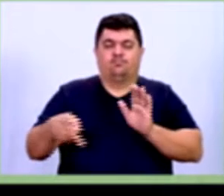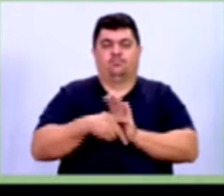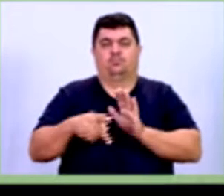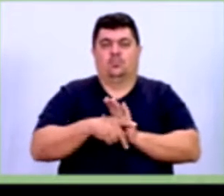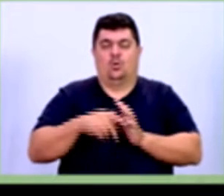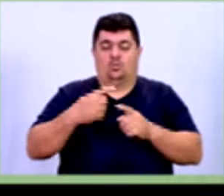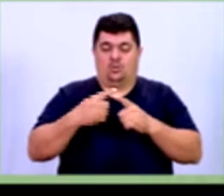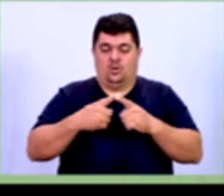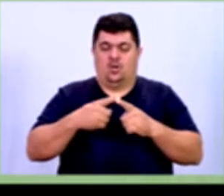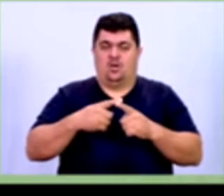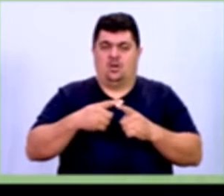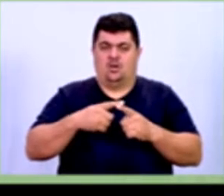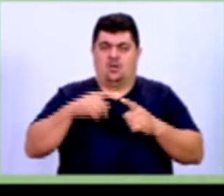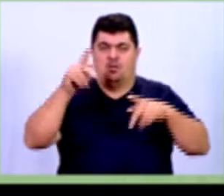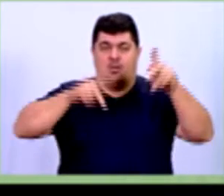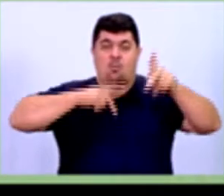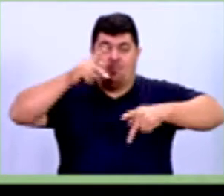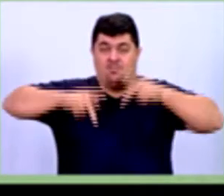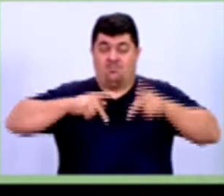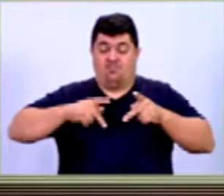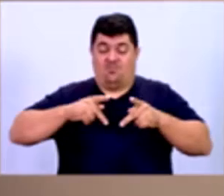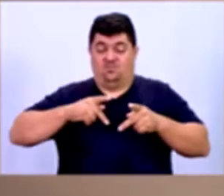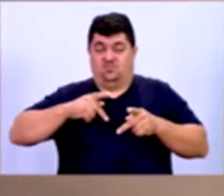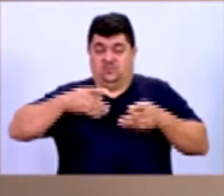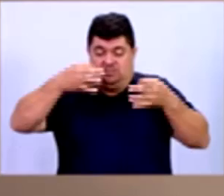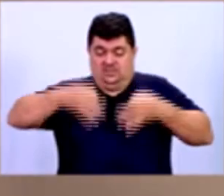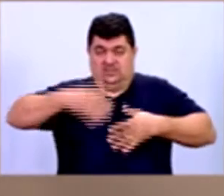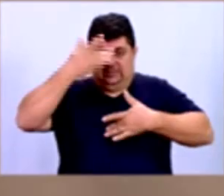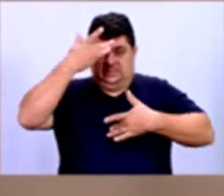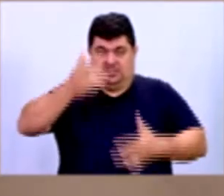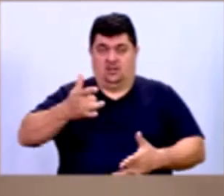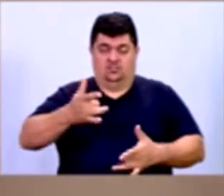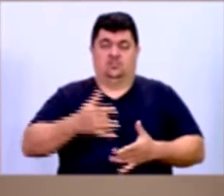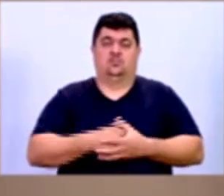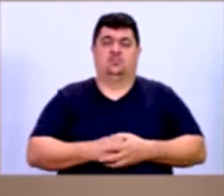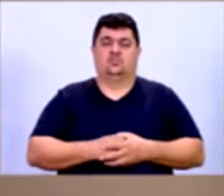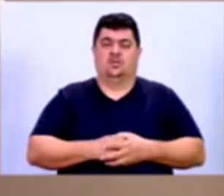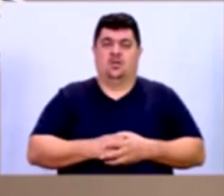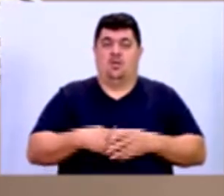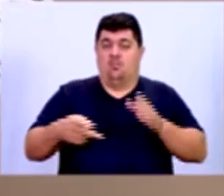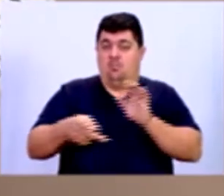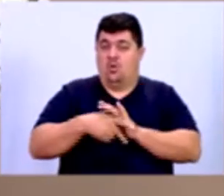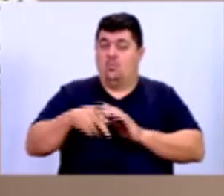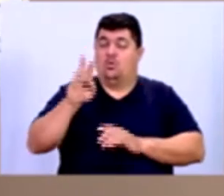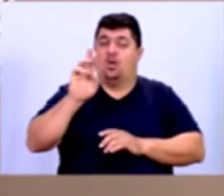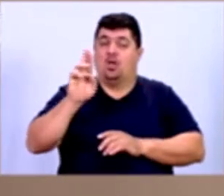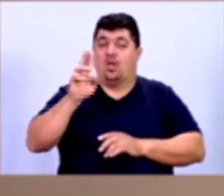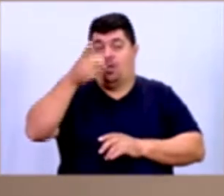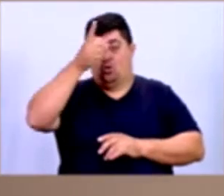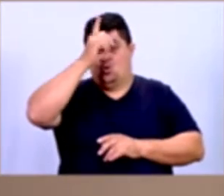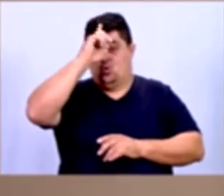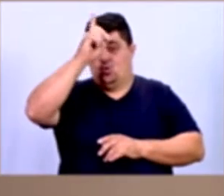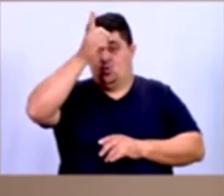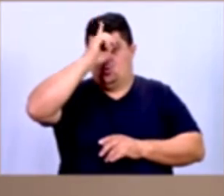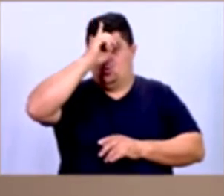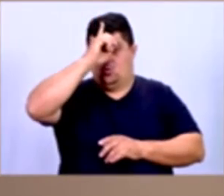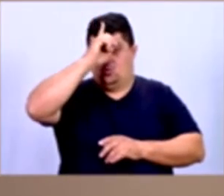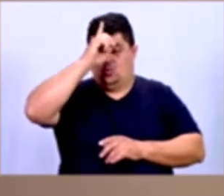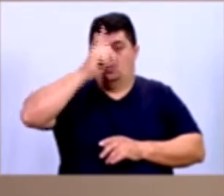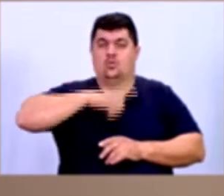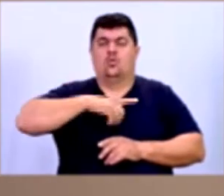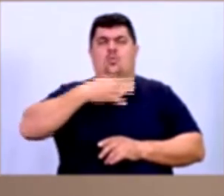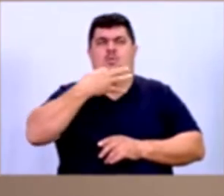da cidadania. A partir dessa composição do livro, pensado para o adulto, que respeite essa